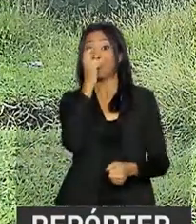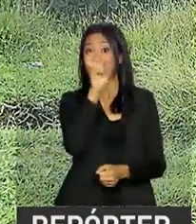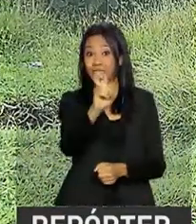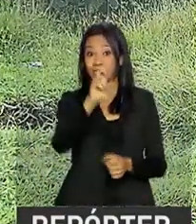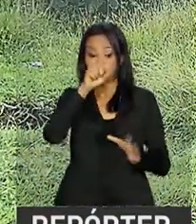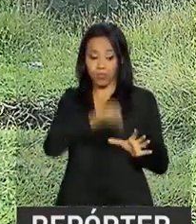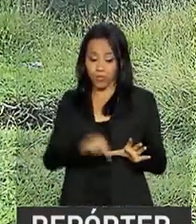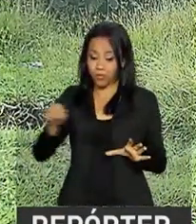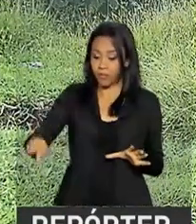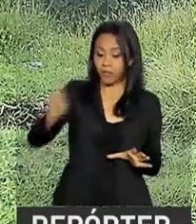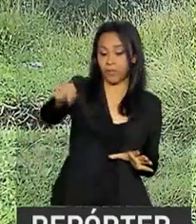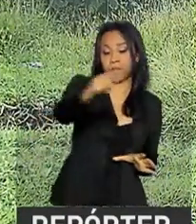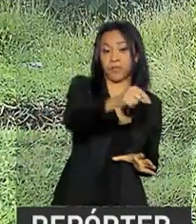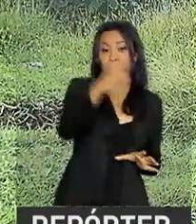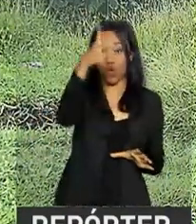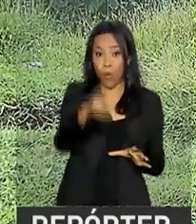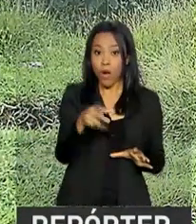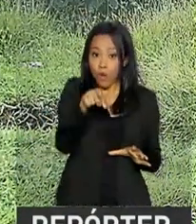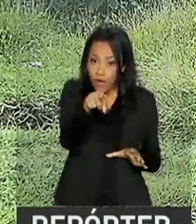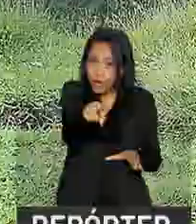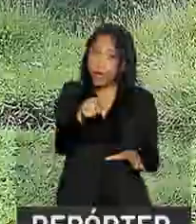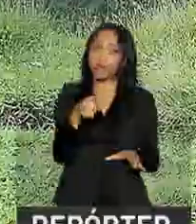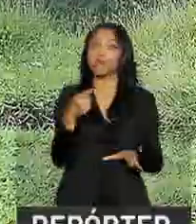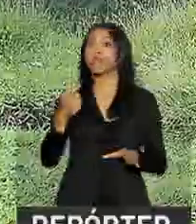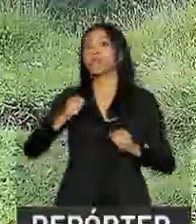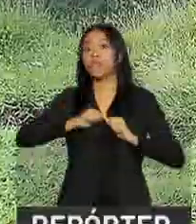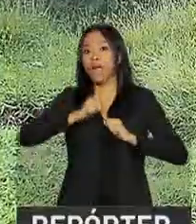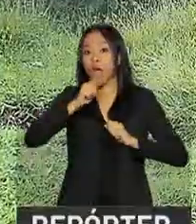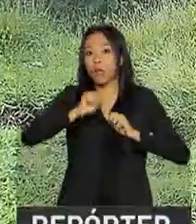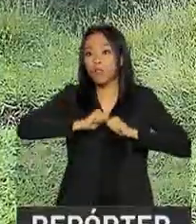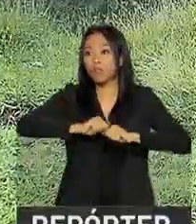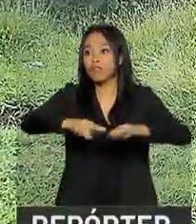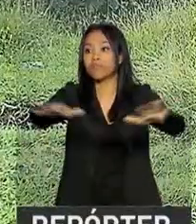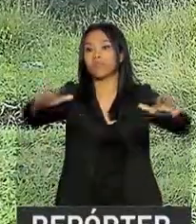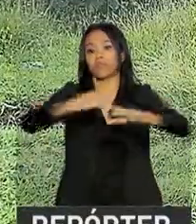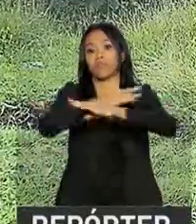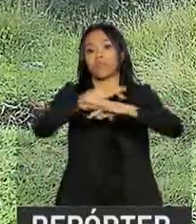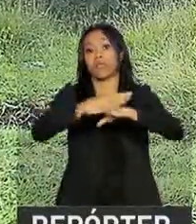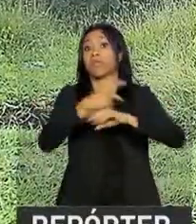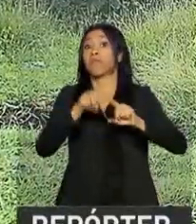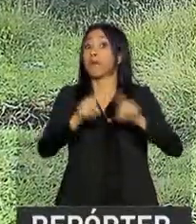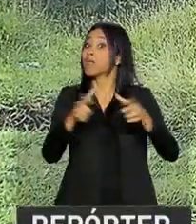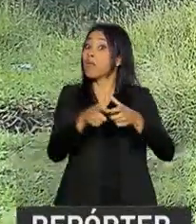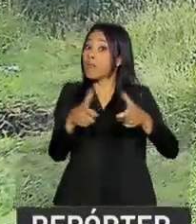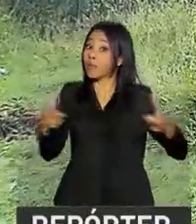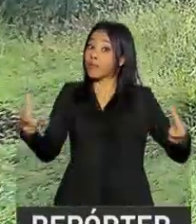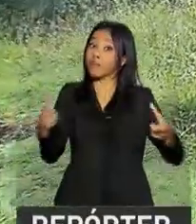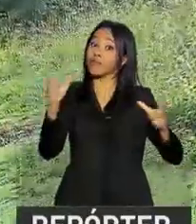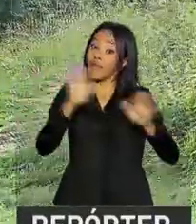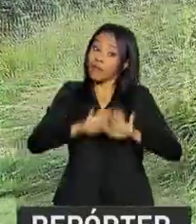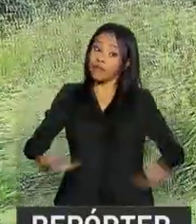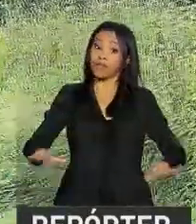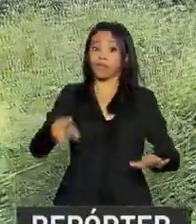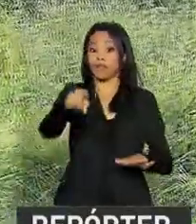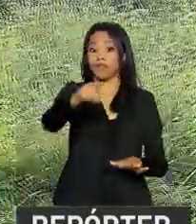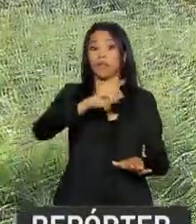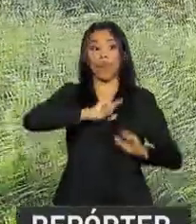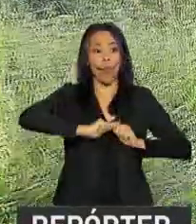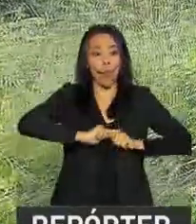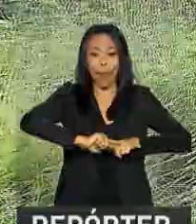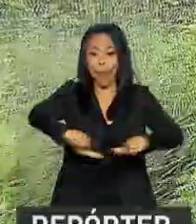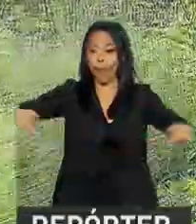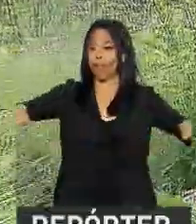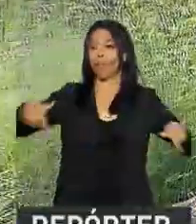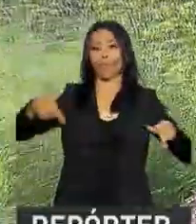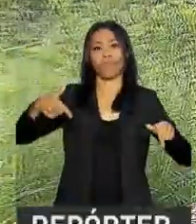artesianos como este que abastecem toda a cidade mas boa parte do terreno está assim completamente limpo e